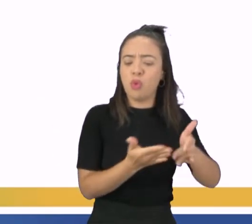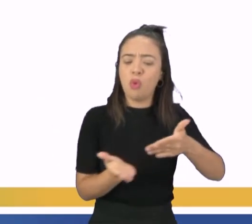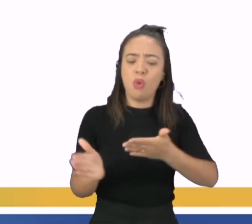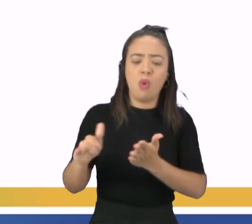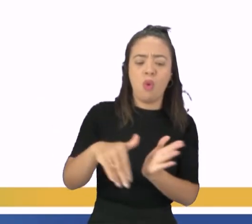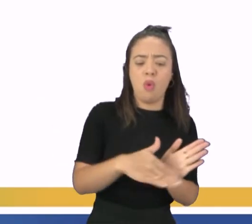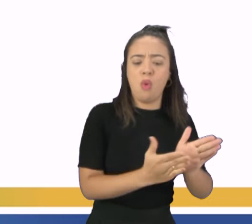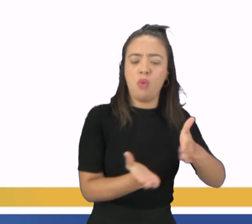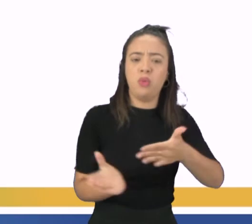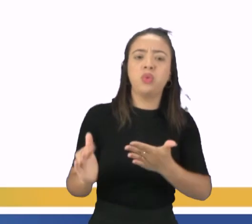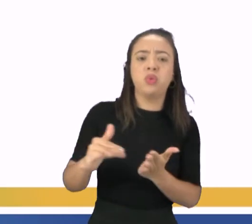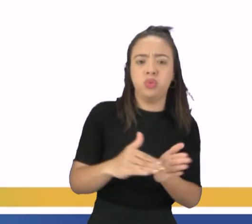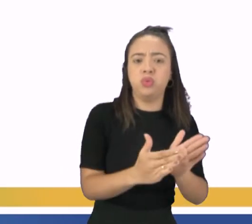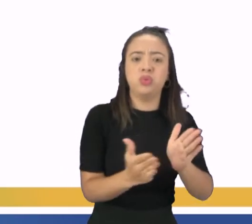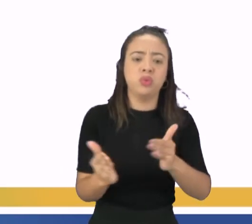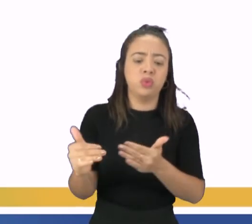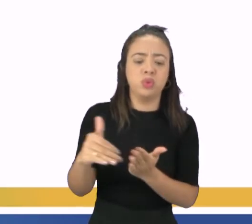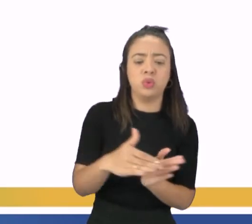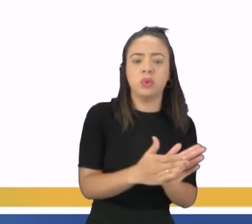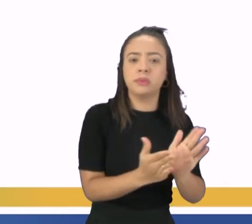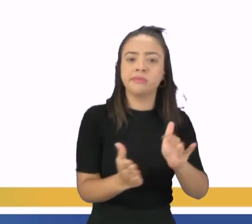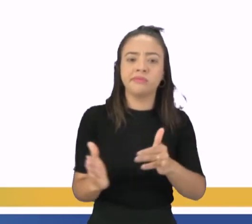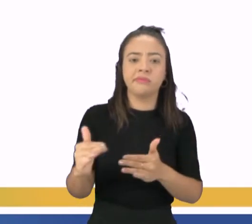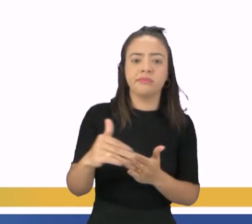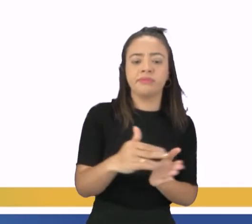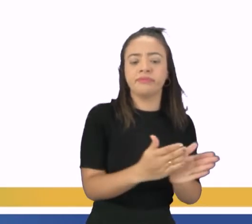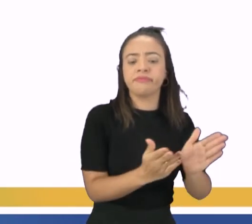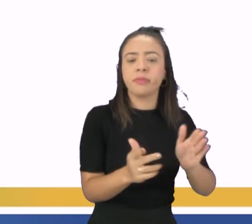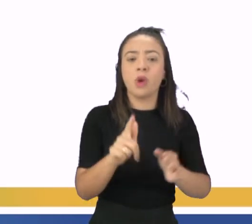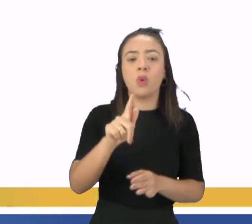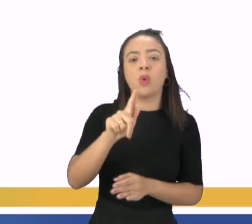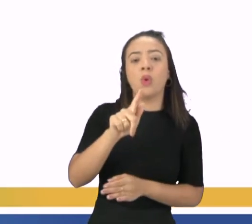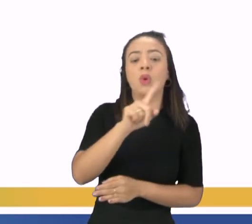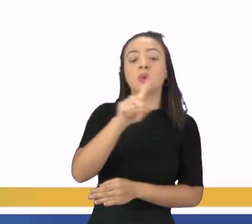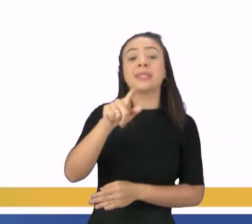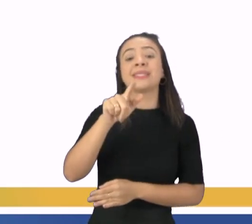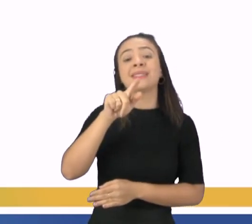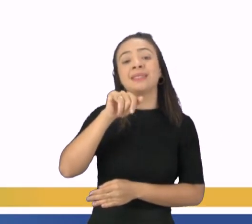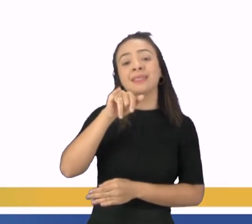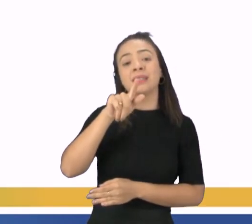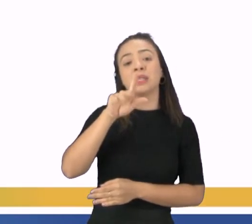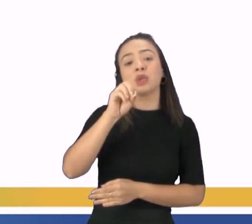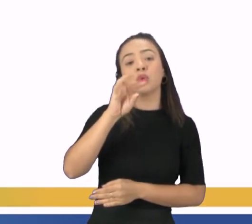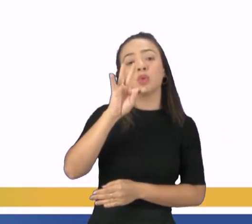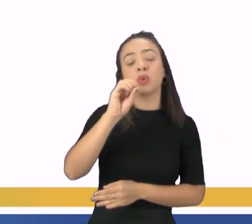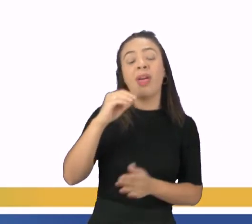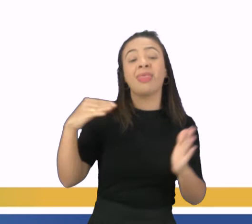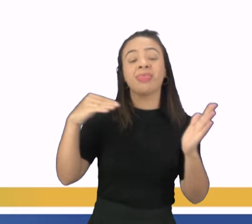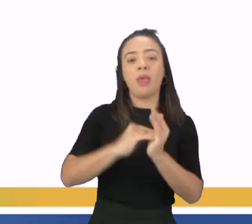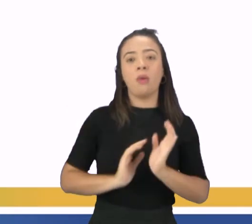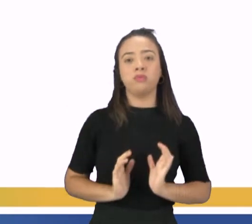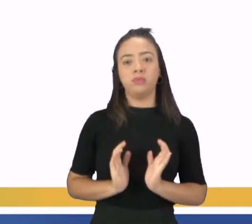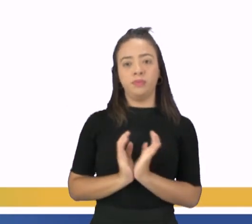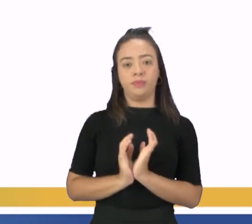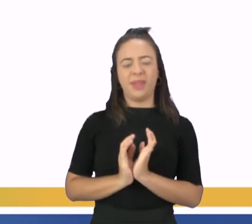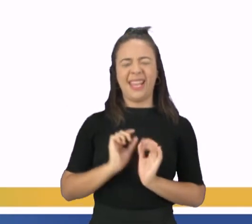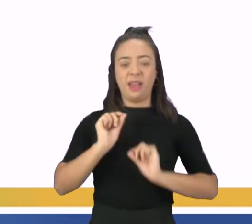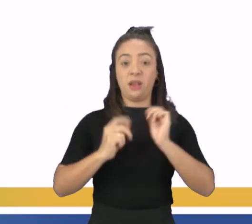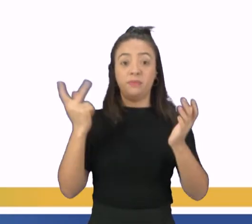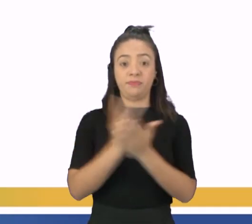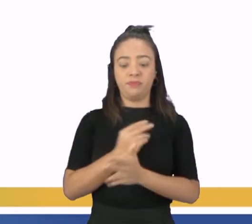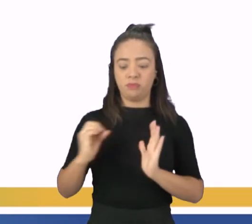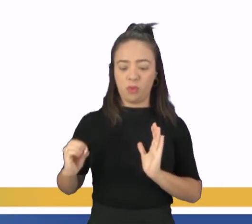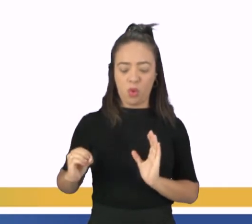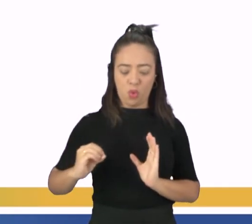coloca caminha para facilitar o entendimento, tá? Então o zigoto ele caminha em direção ao útero, onde ele vai se fixar à parede